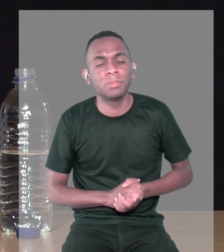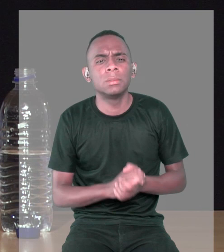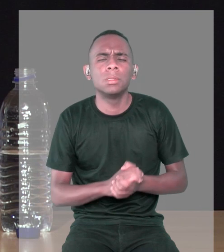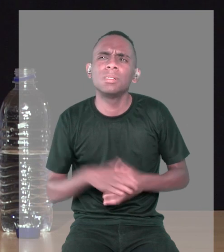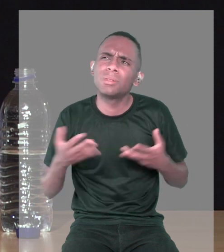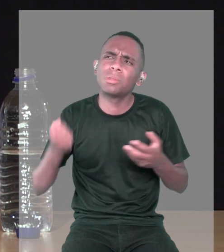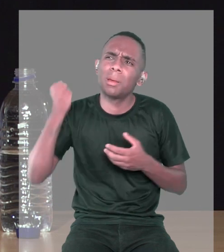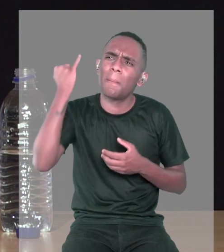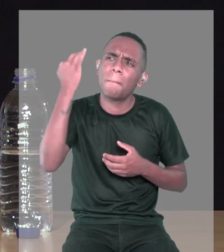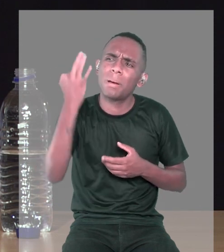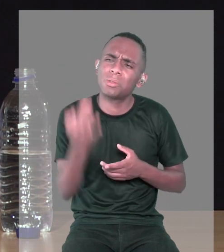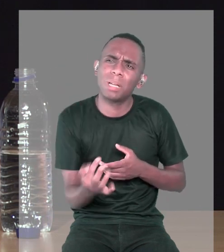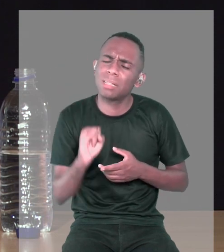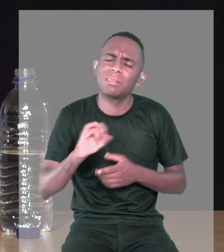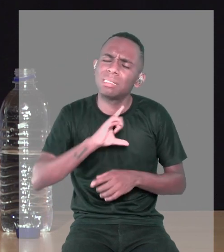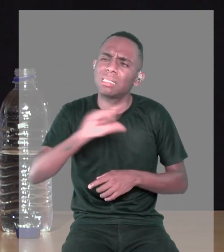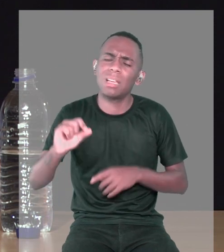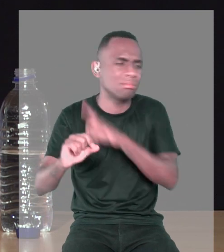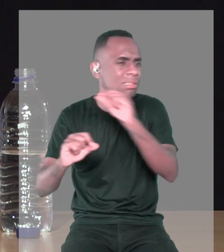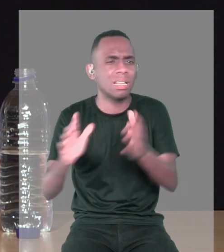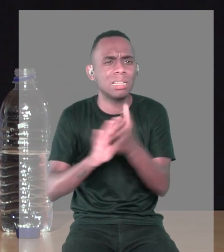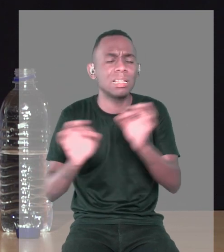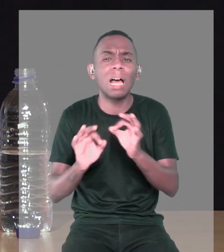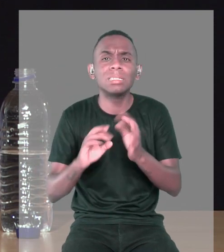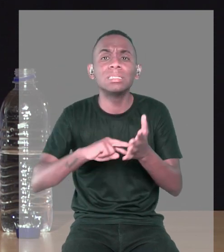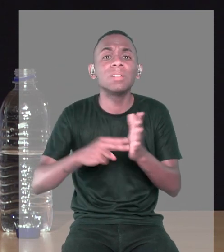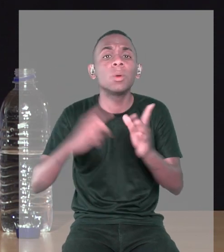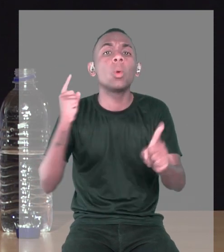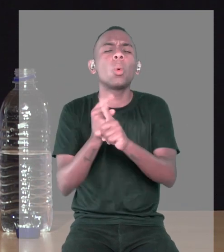Não fosse a saída naquela noite, teria o encontro se perdido para sempre?